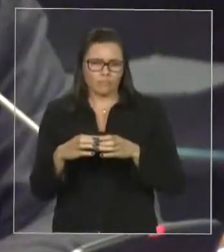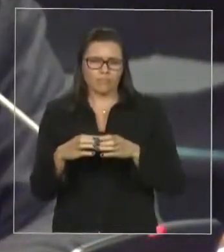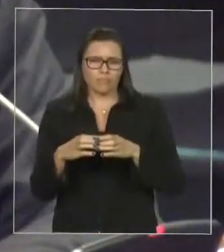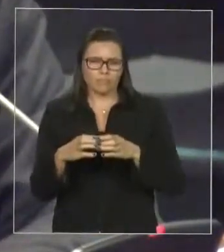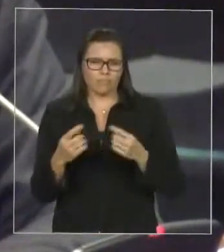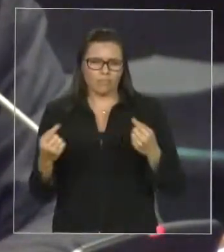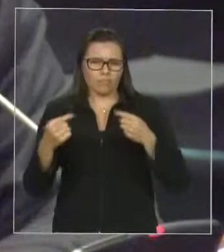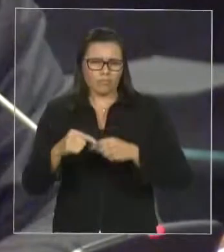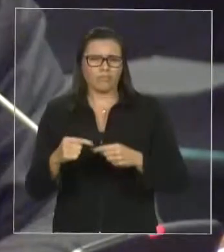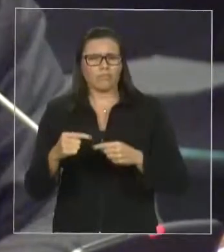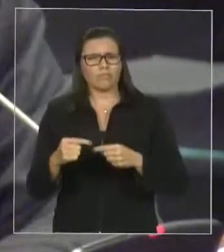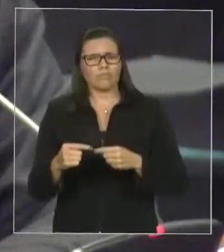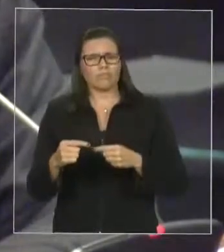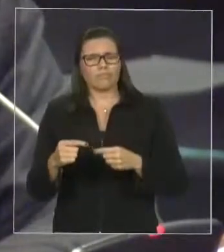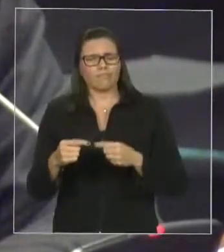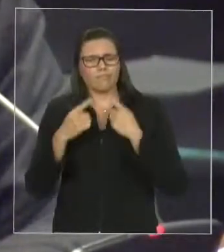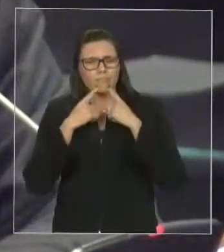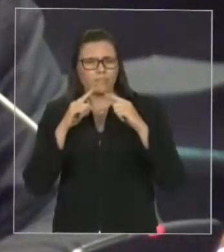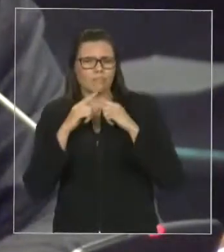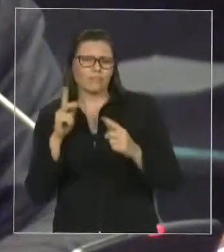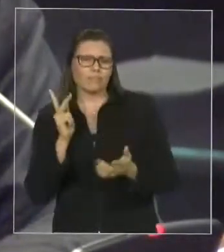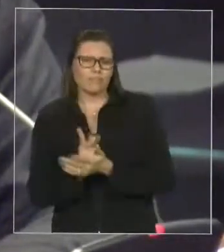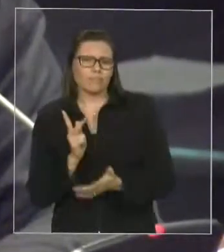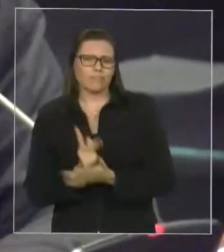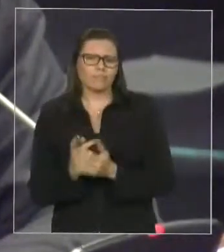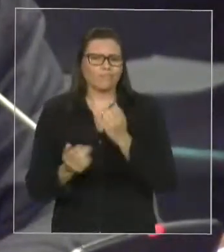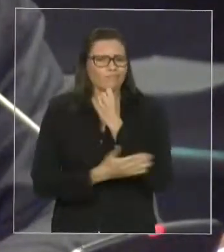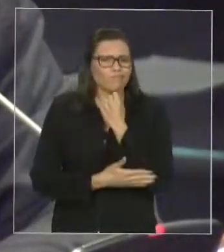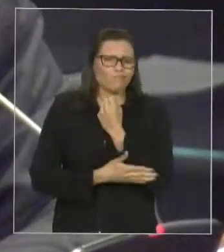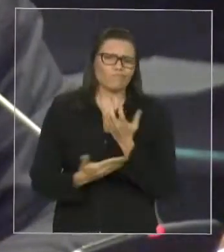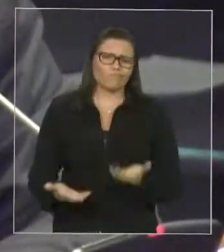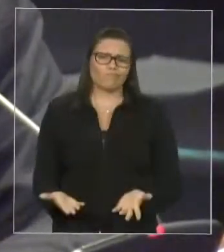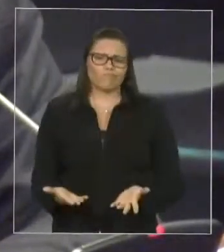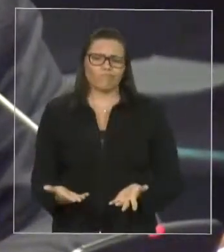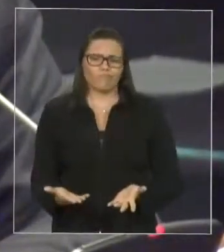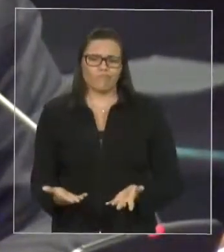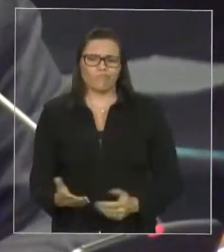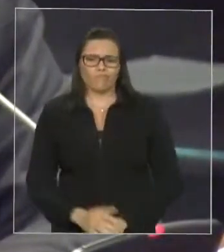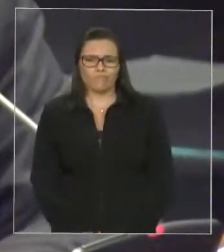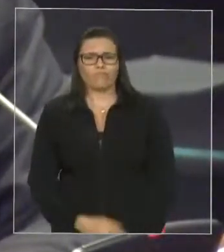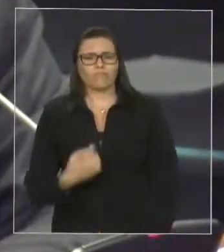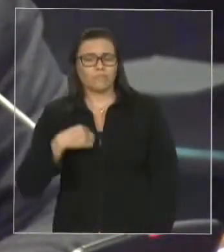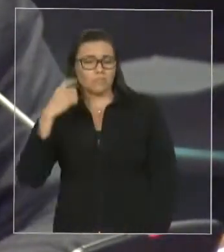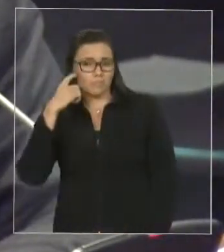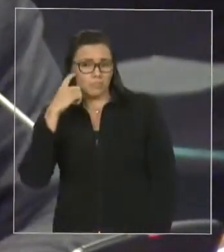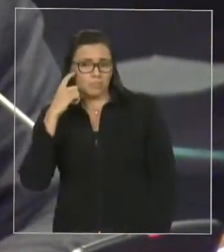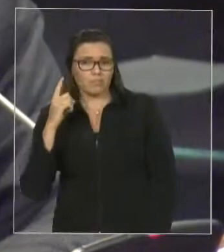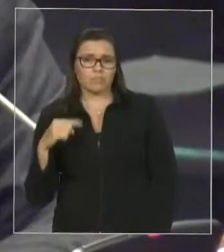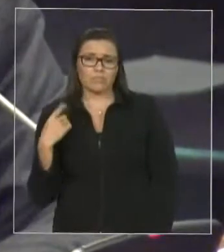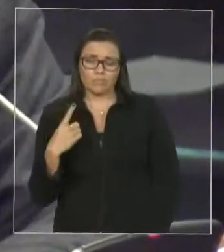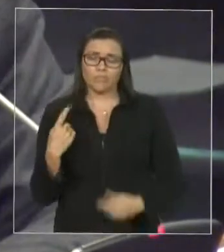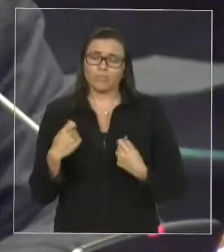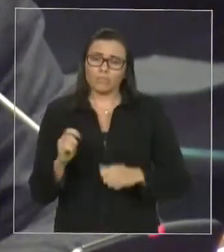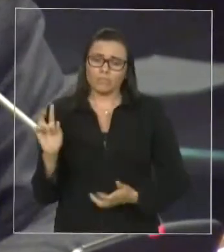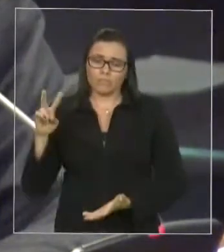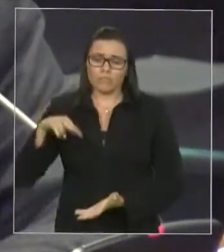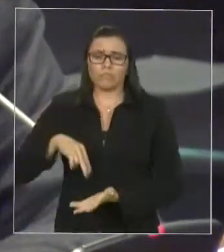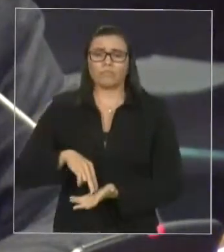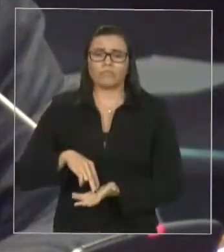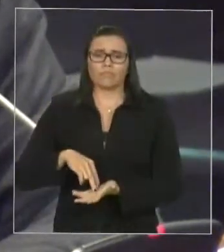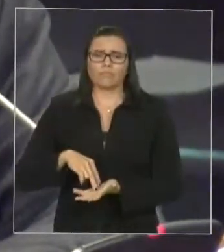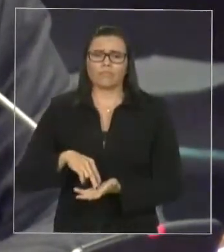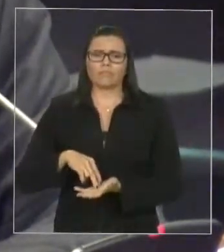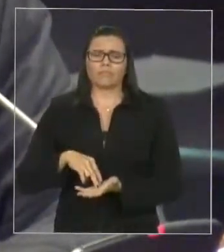tribuna para que muitos maranhenses entendam realmente o que ocorreu, o que está ocorrendo e os serviços que nós vamos